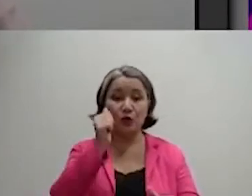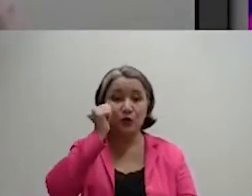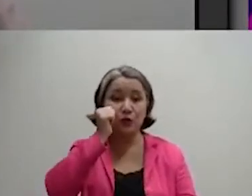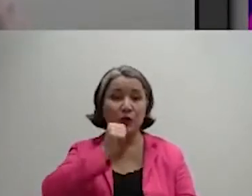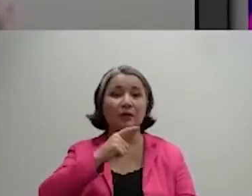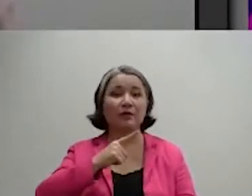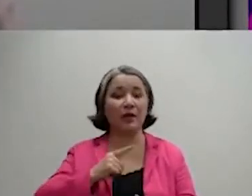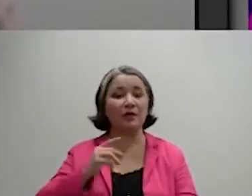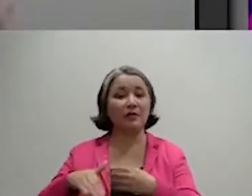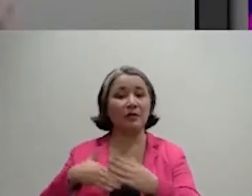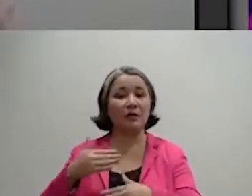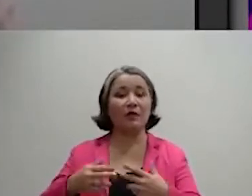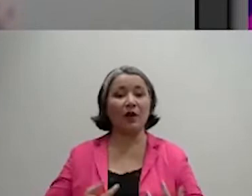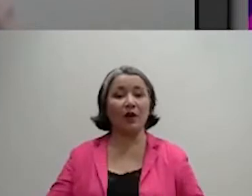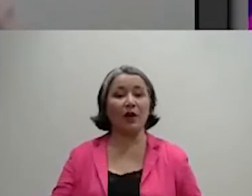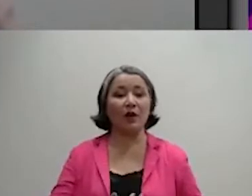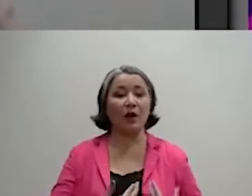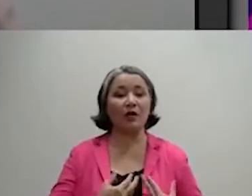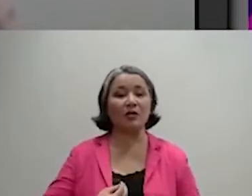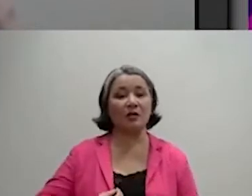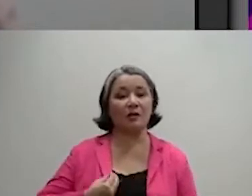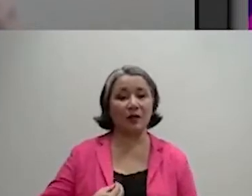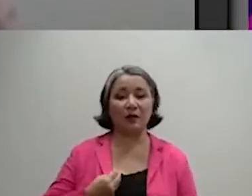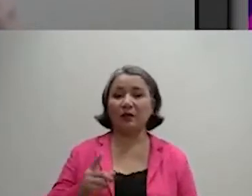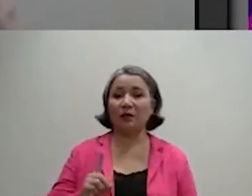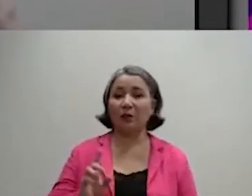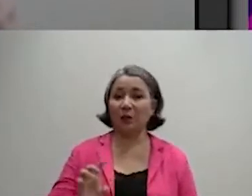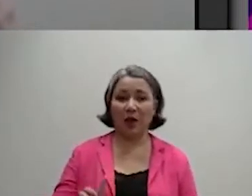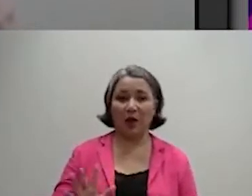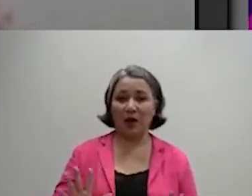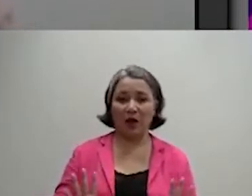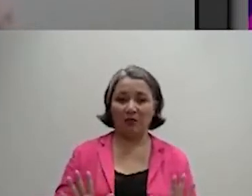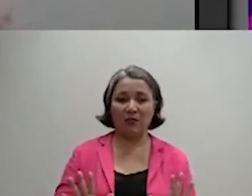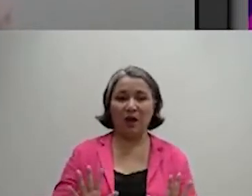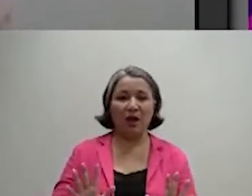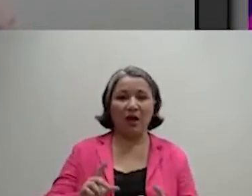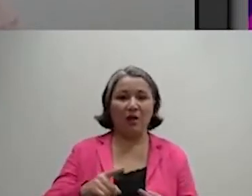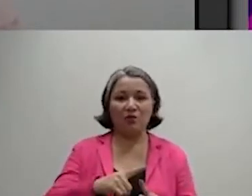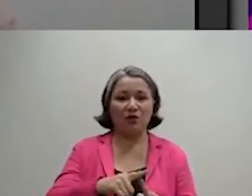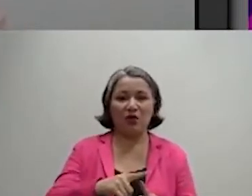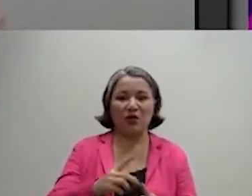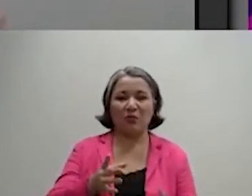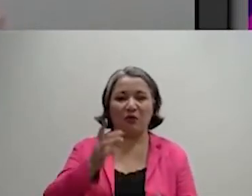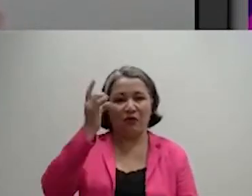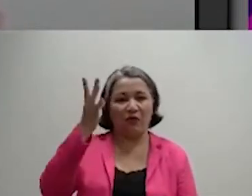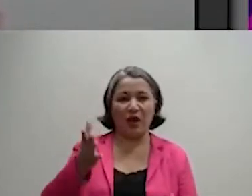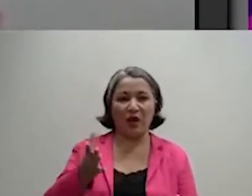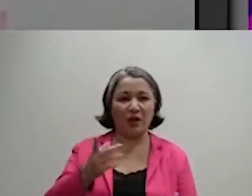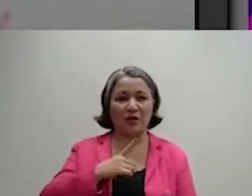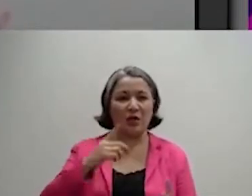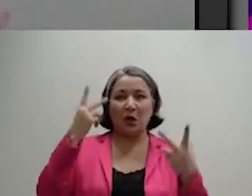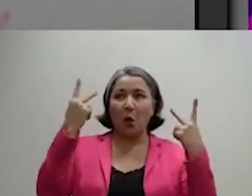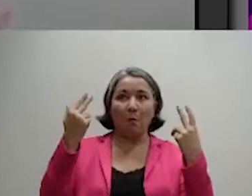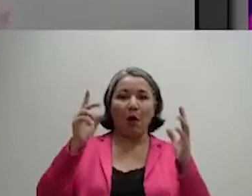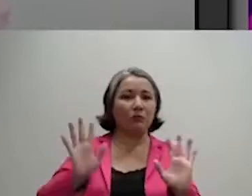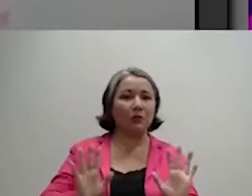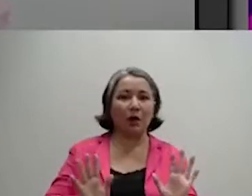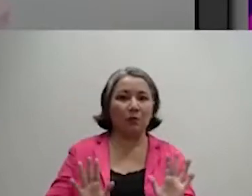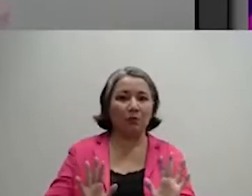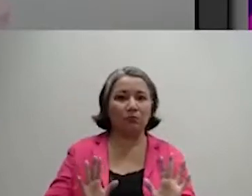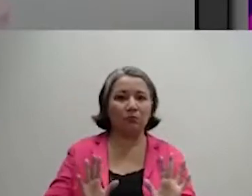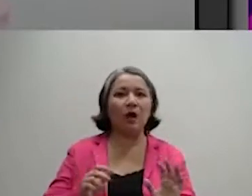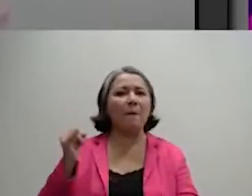desenvolver câncer durante a vida então não é uma situação incomum e aí a importância de